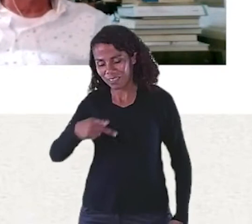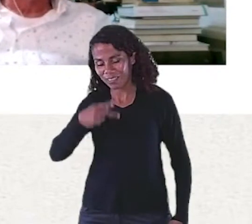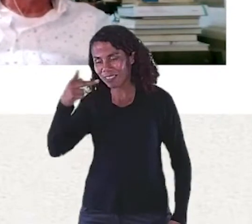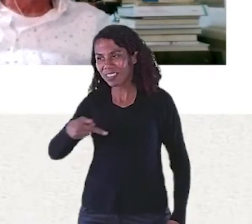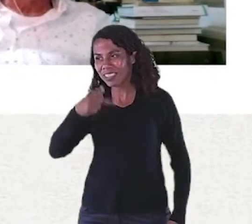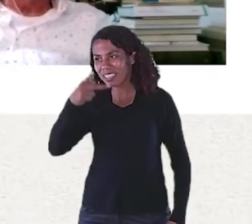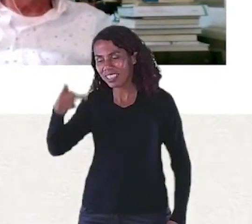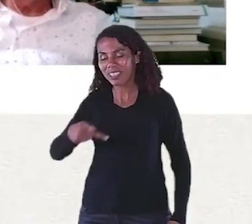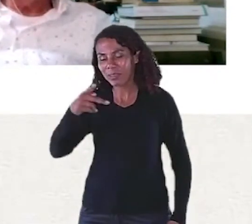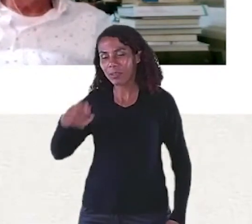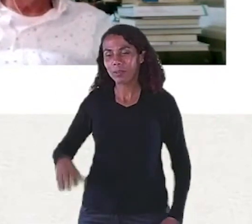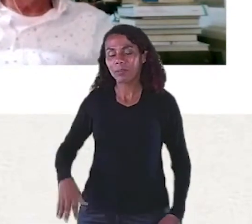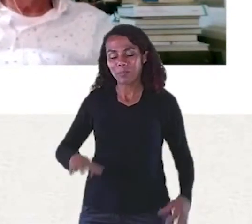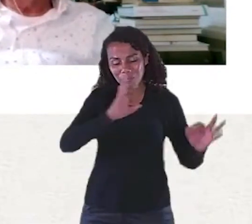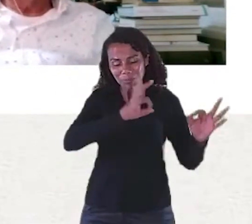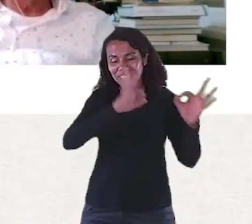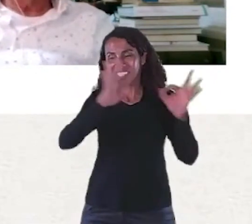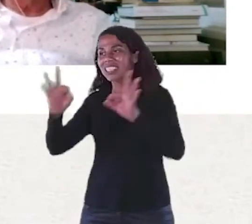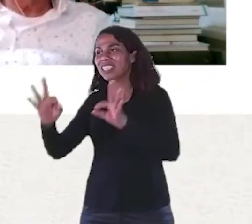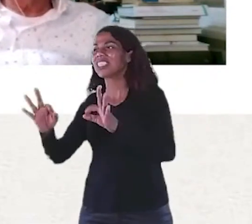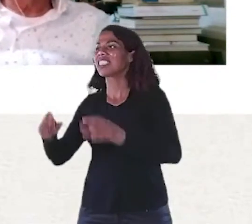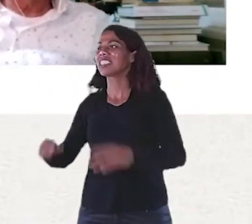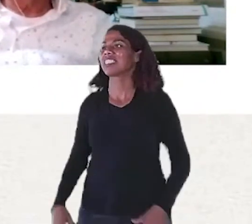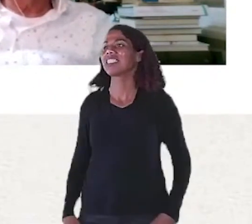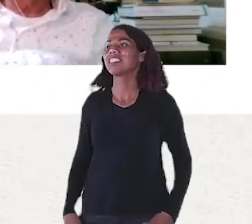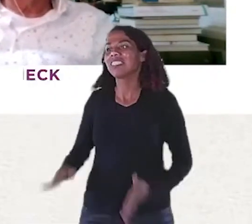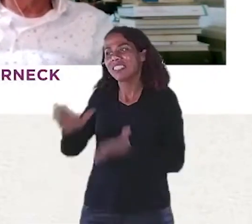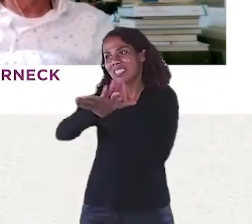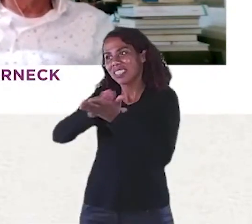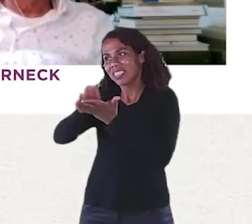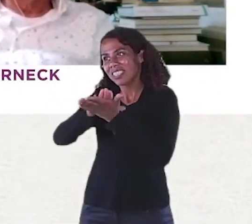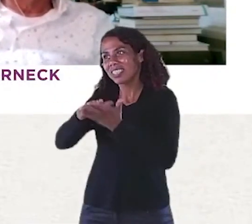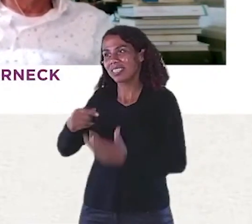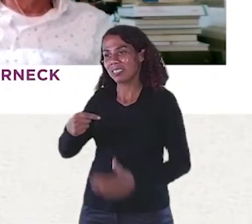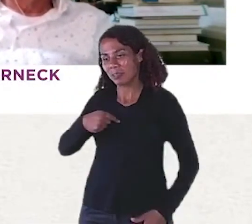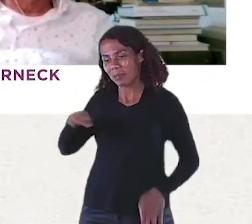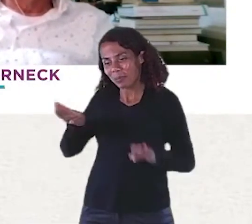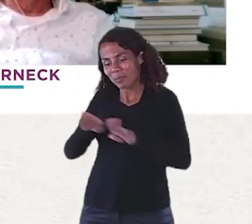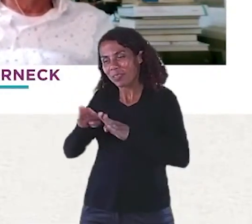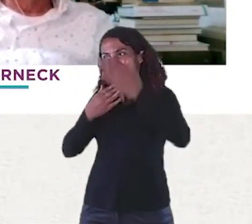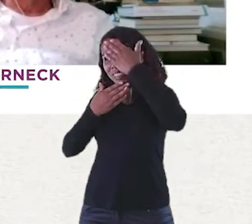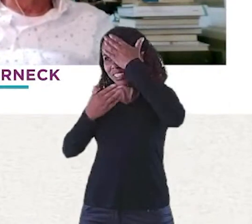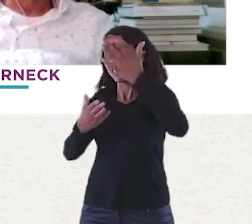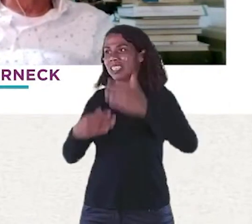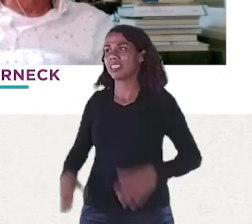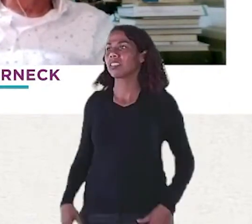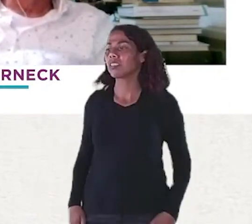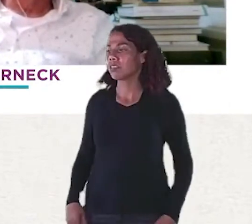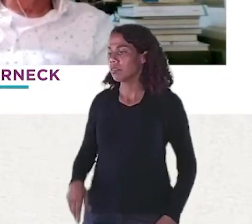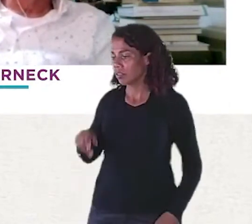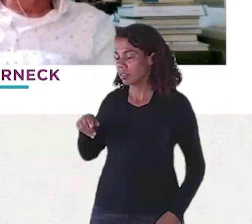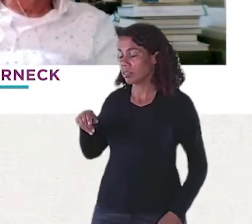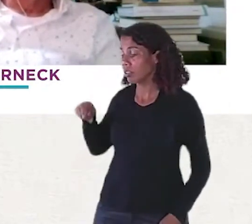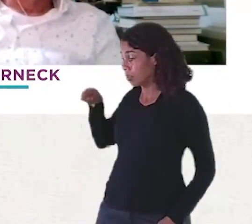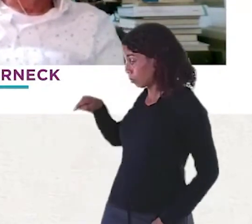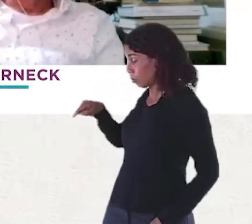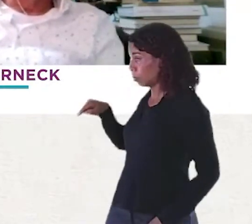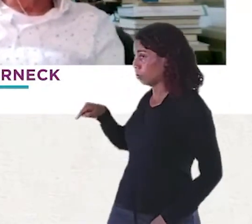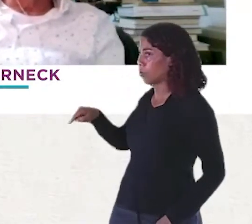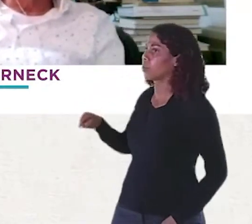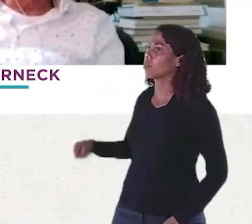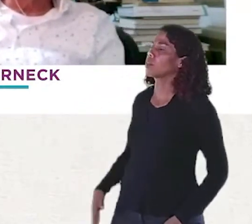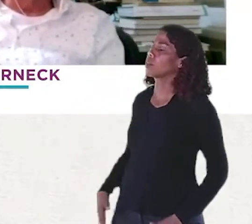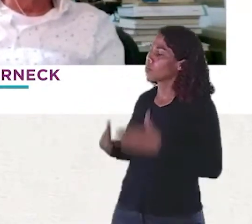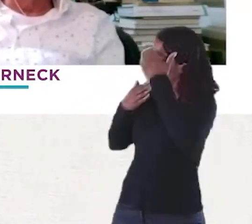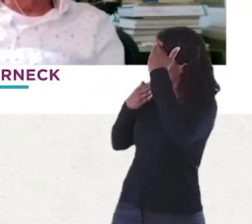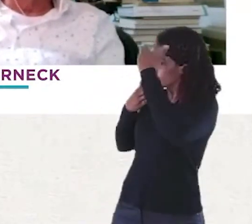coisa. Muito obrigado, Trícia. Humberto, meu querido, muito obrigado. Eu espero